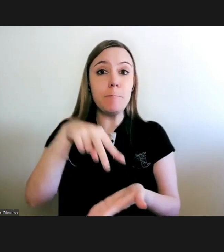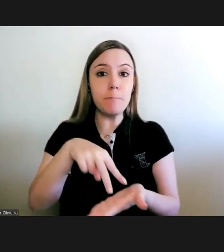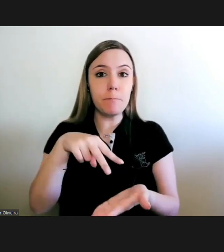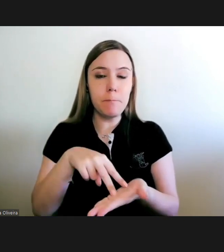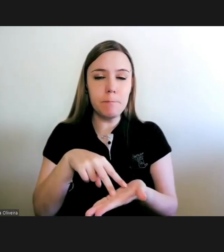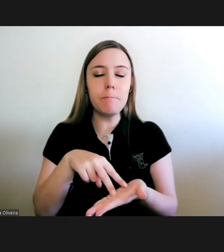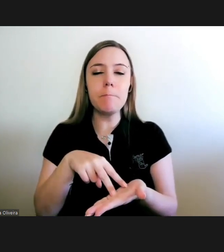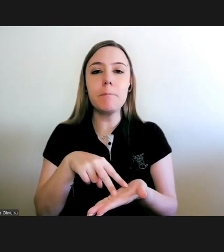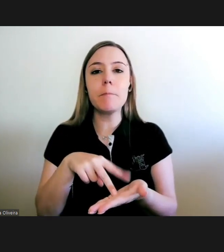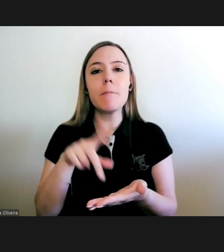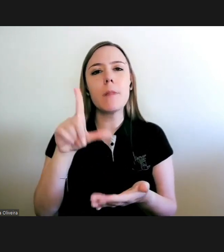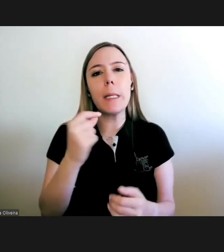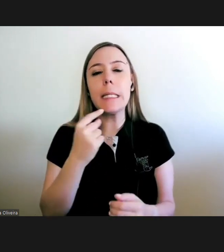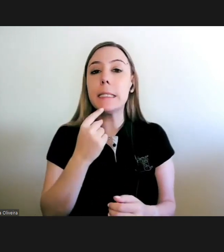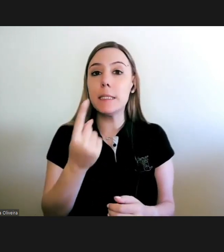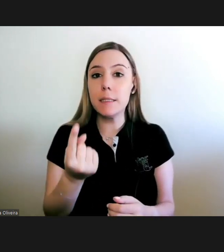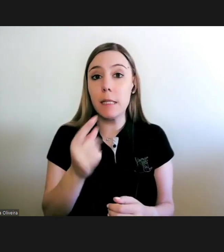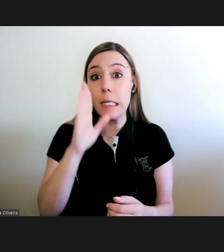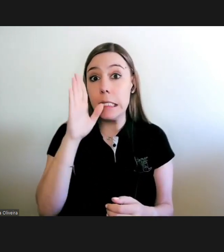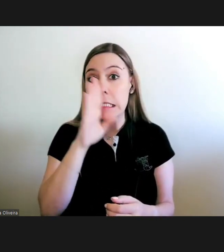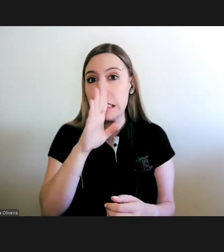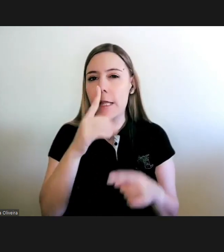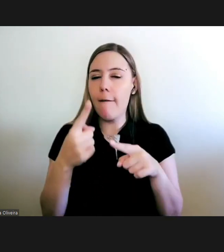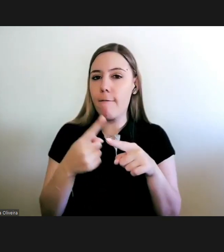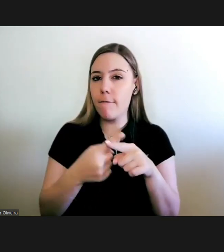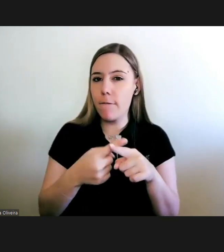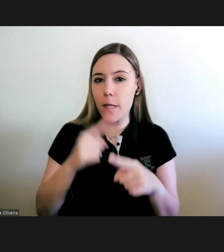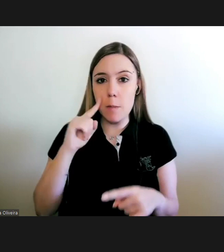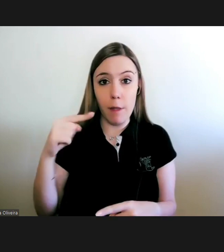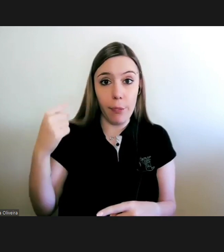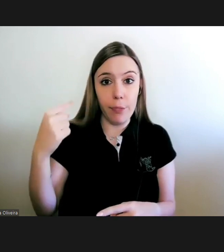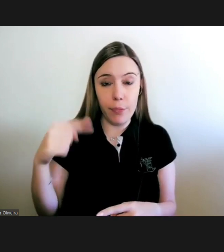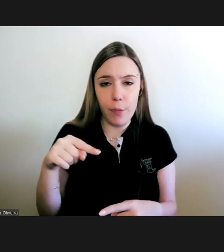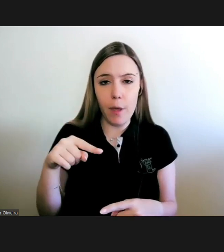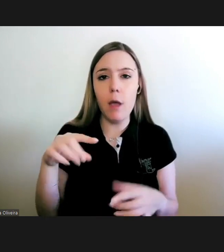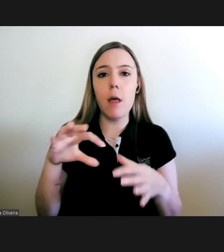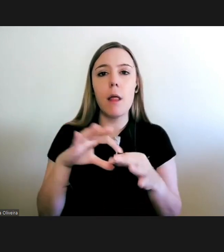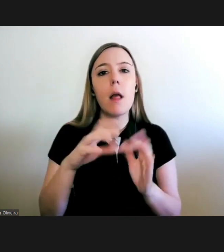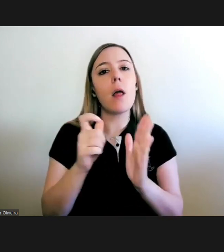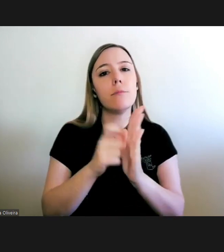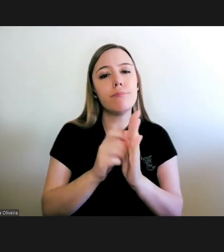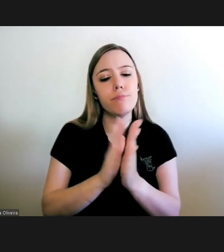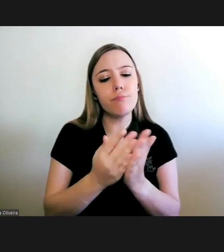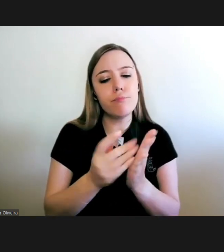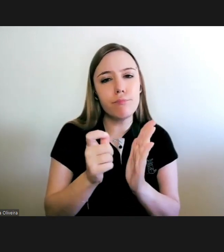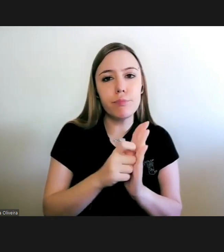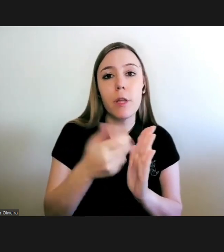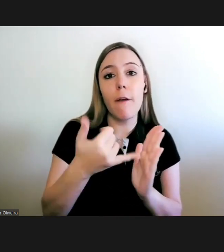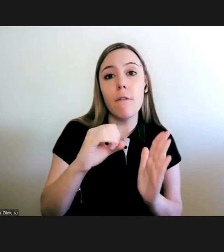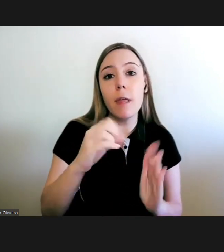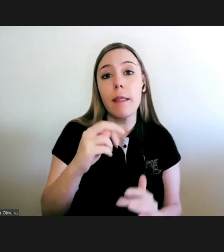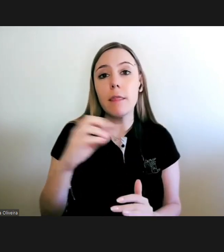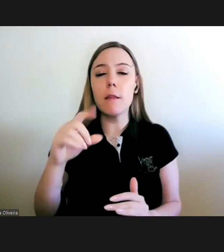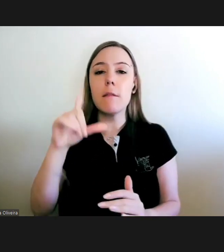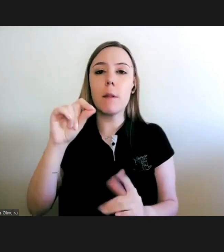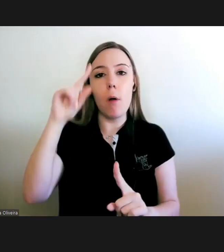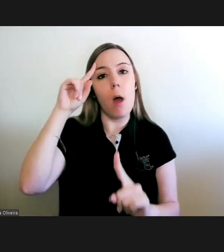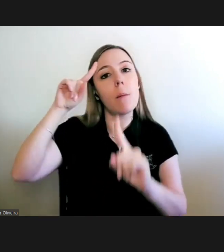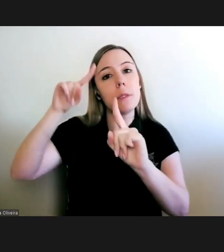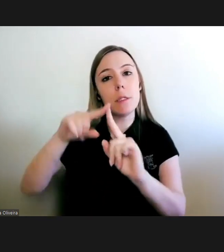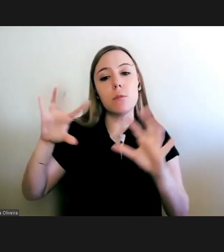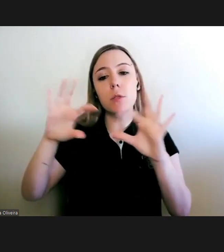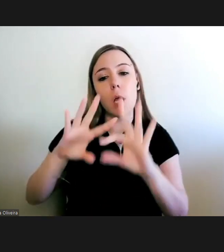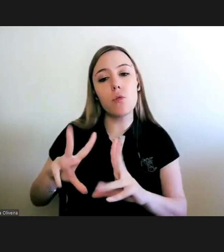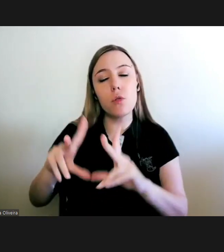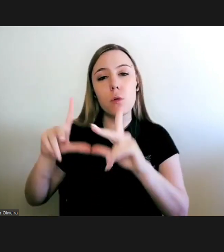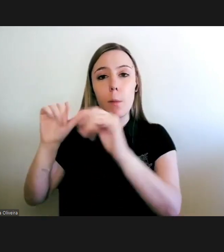síncrona, dizer-vos também que para quem tem interesse especial na Agenda 2030 e nos Objetivos de Desenvolvimento Sustentável,